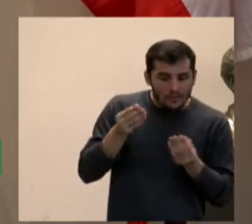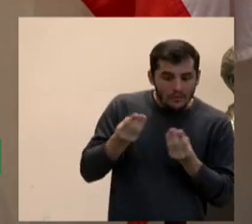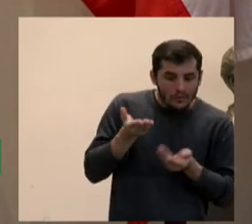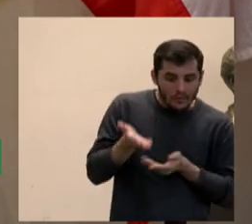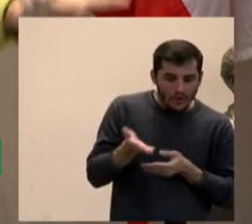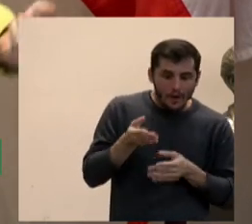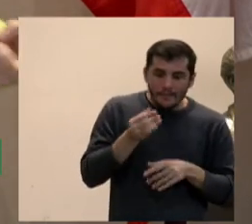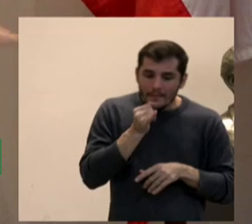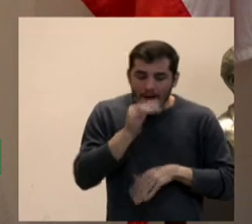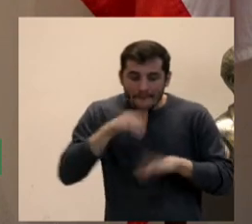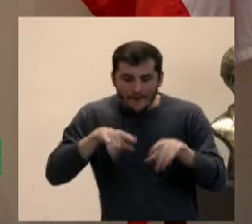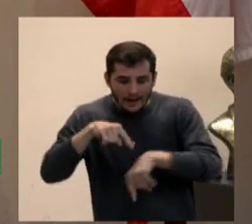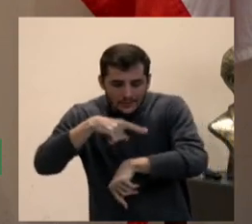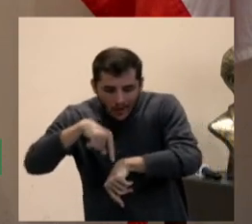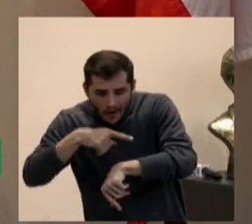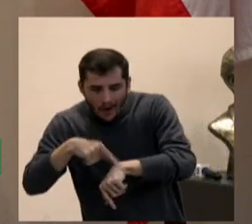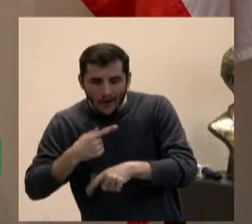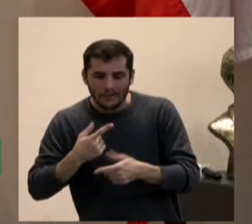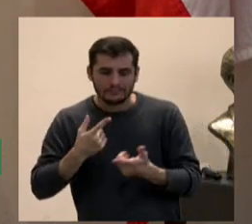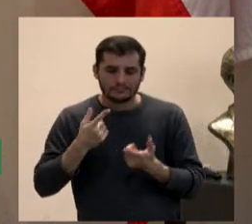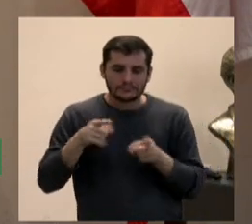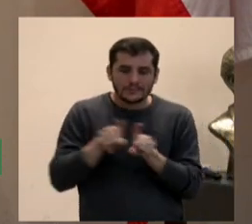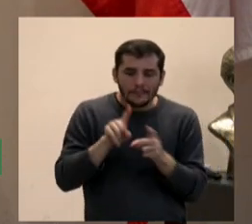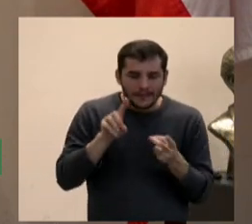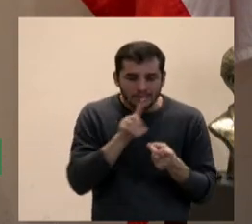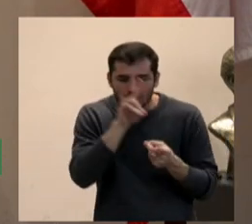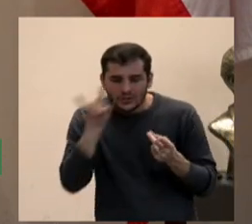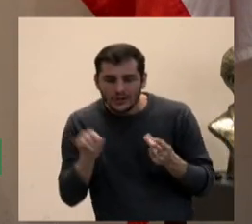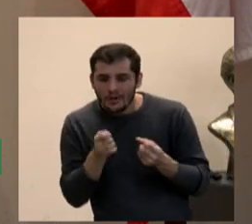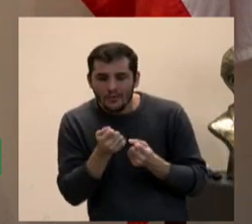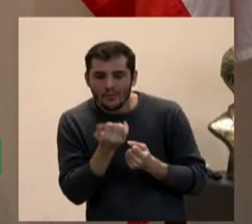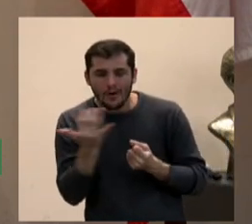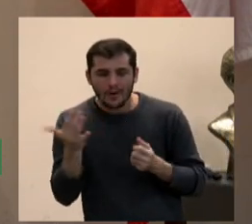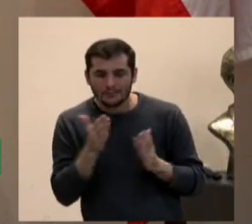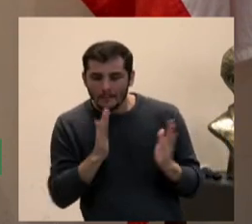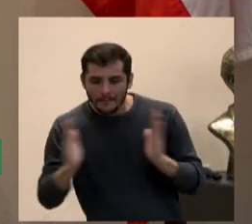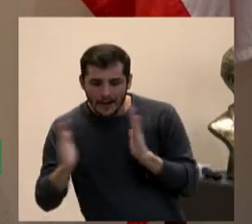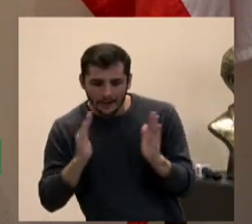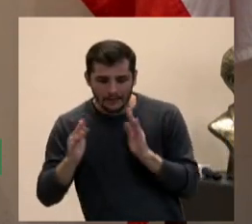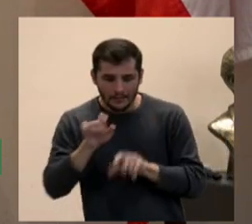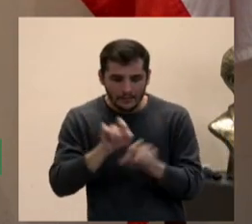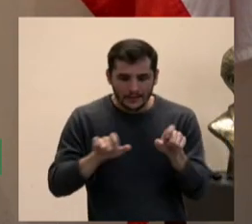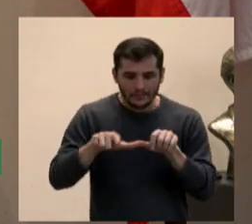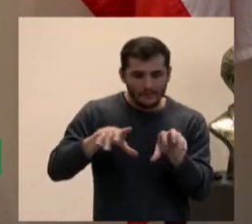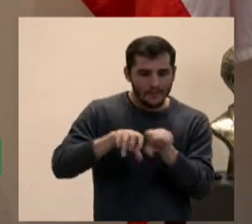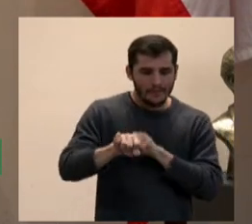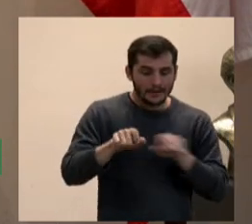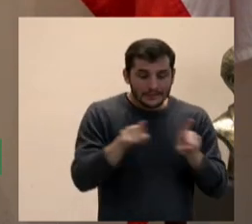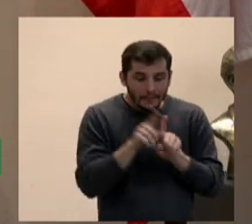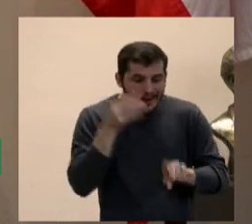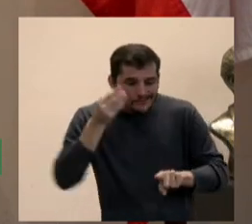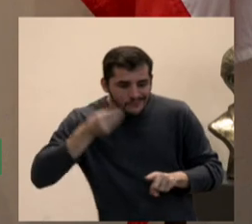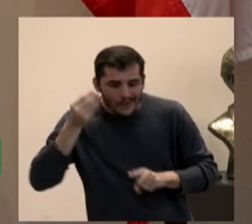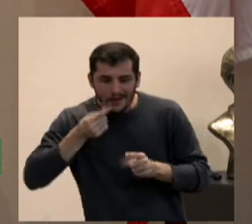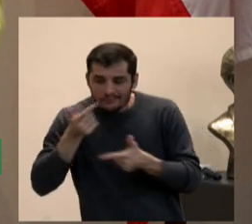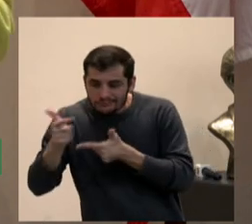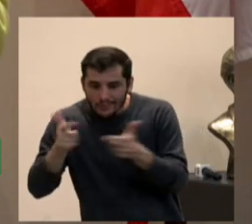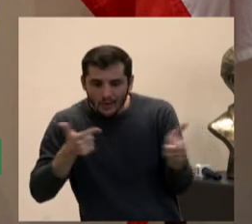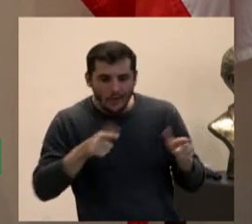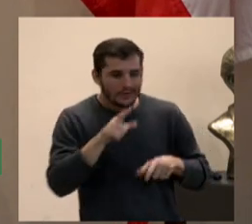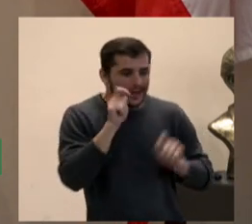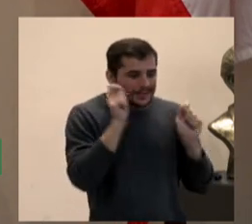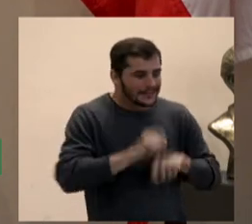horas, no número de dias. Tem milhares de experiências que atendem às necessidades